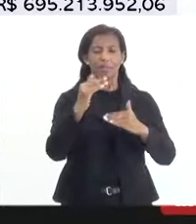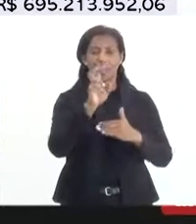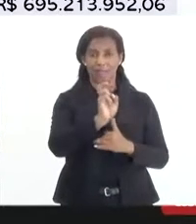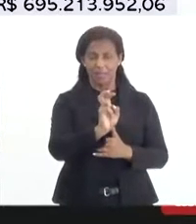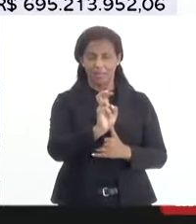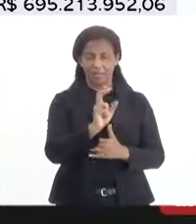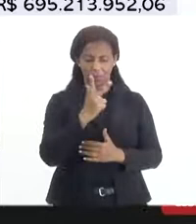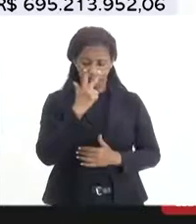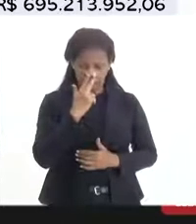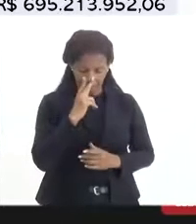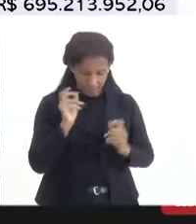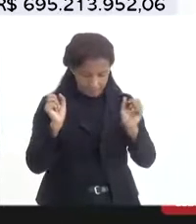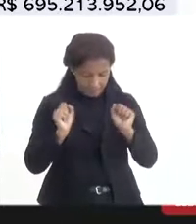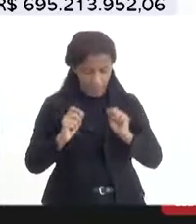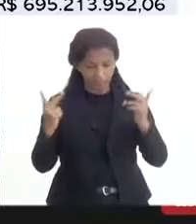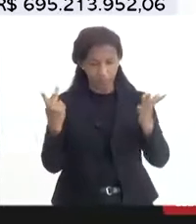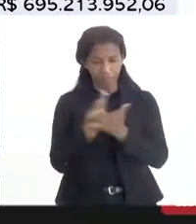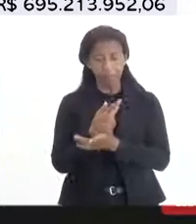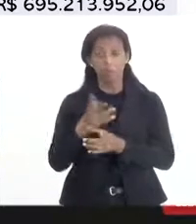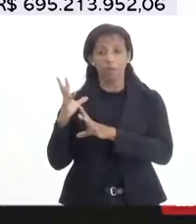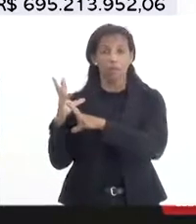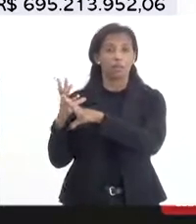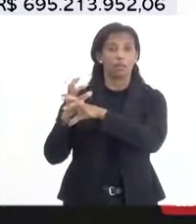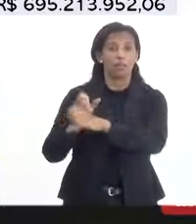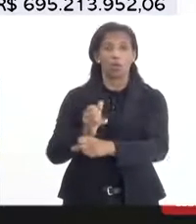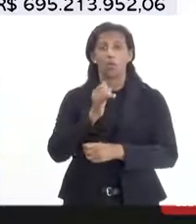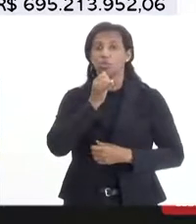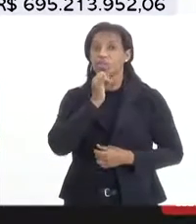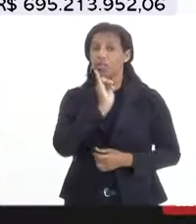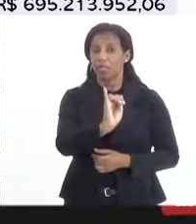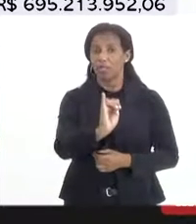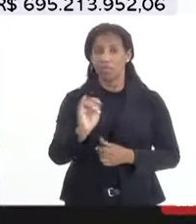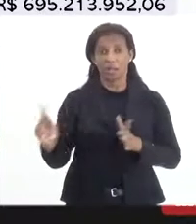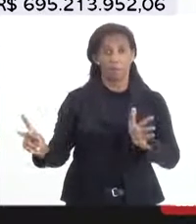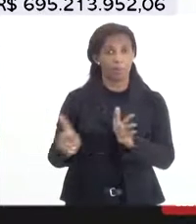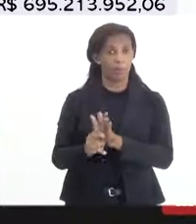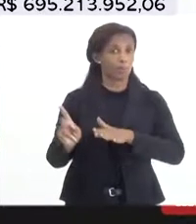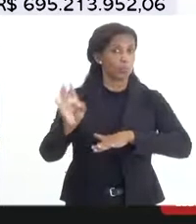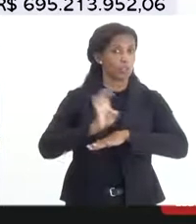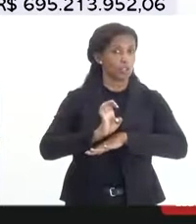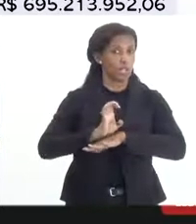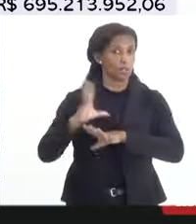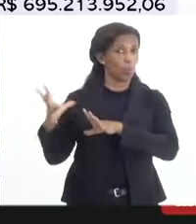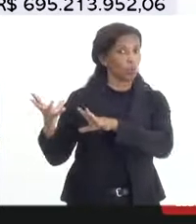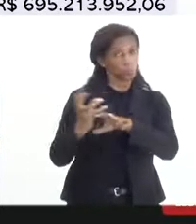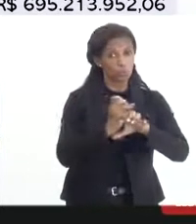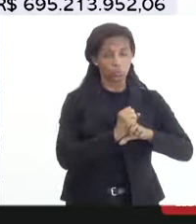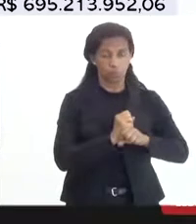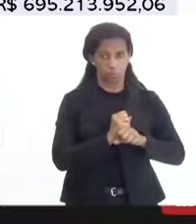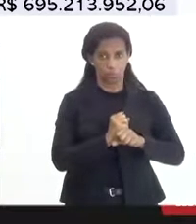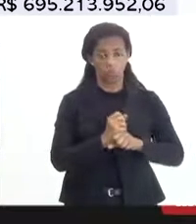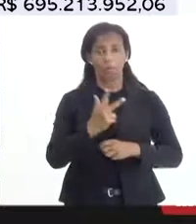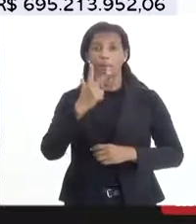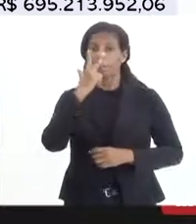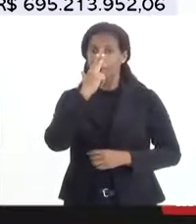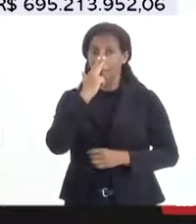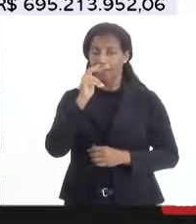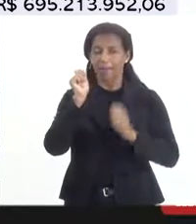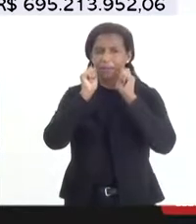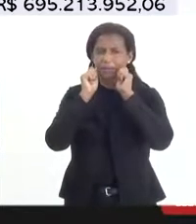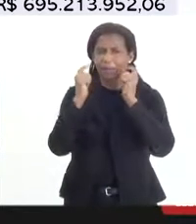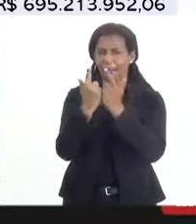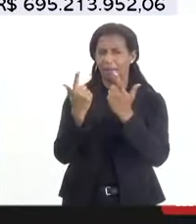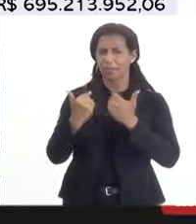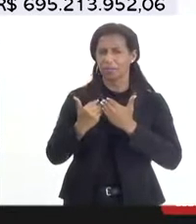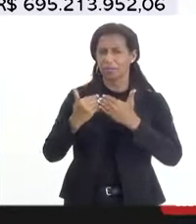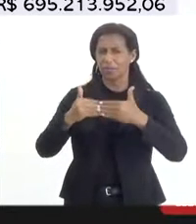assim, que pode estar havendo um somatório de energias que são favoráveis ao Estado como um todo no Rio de Janeiro. É, me parece que a Alerj está começando a